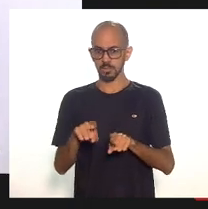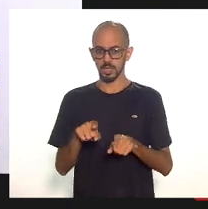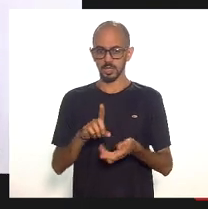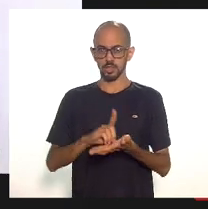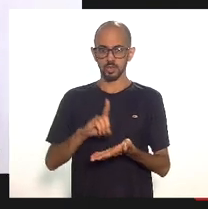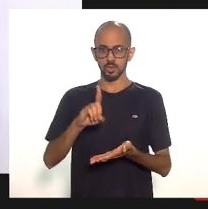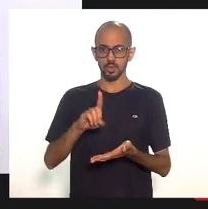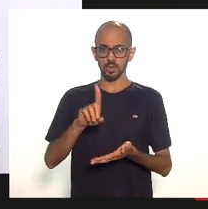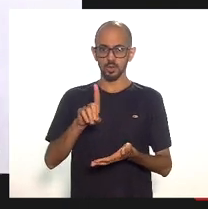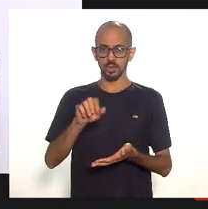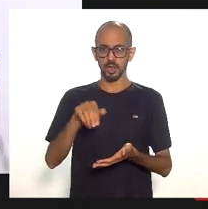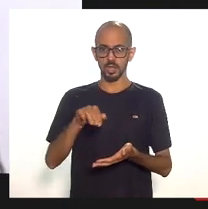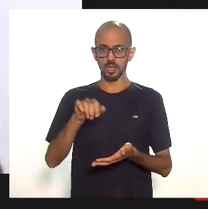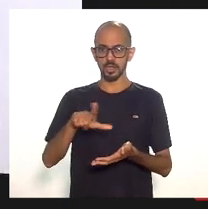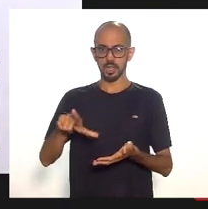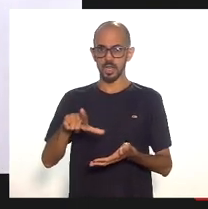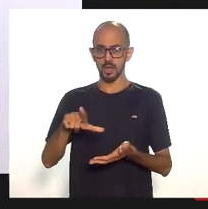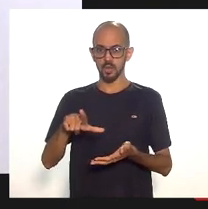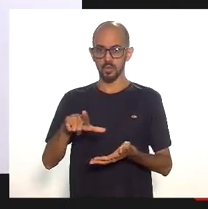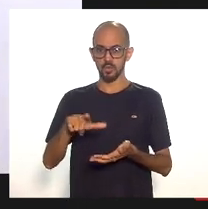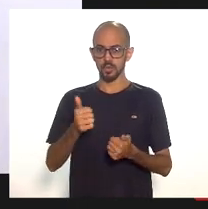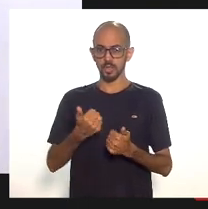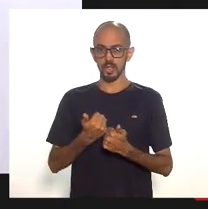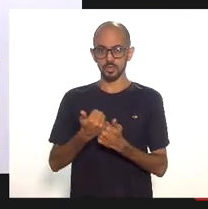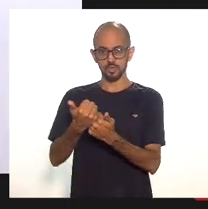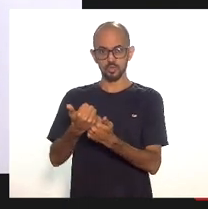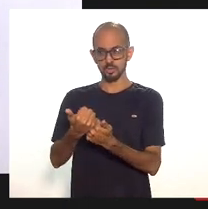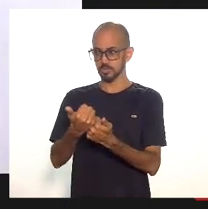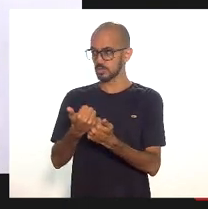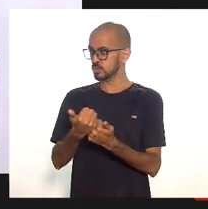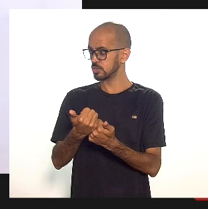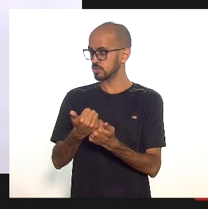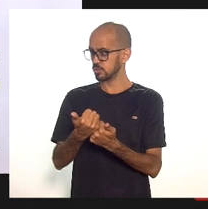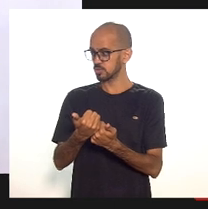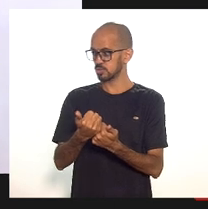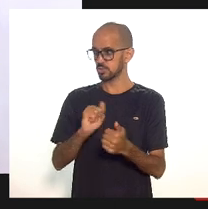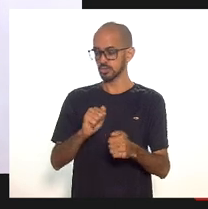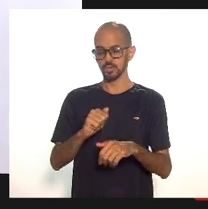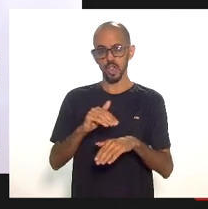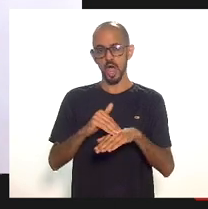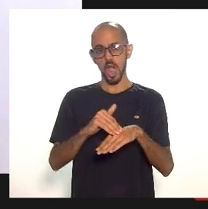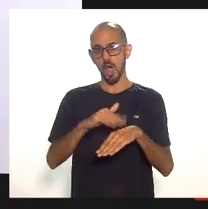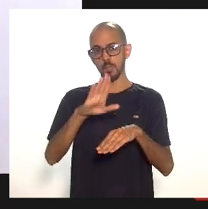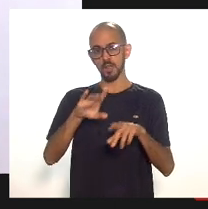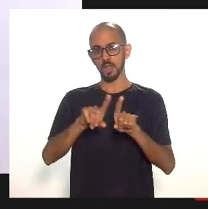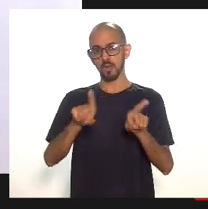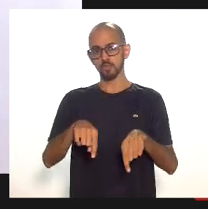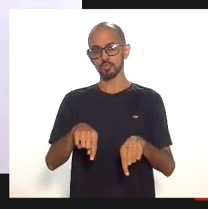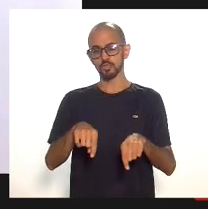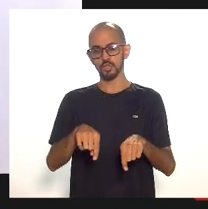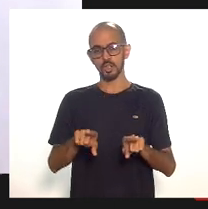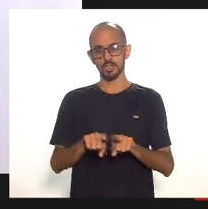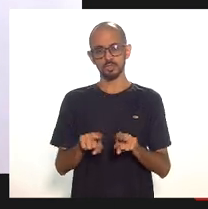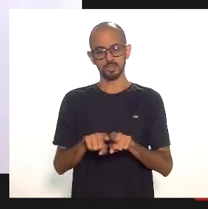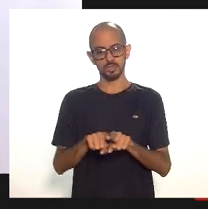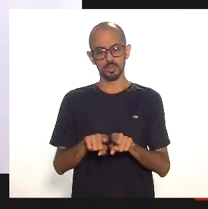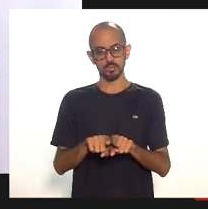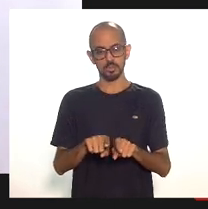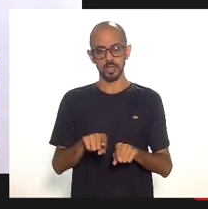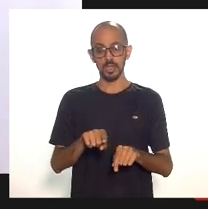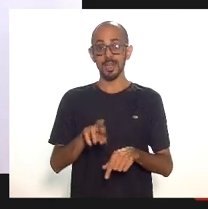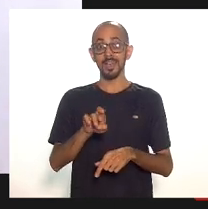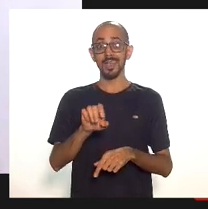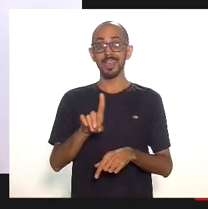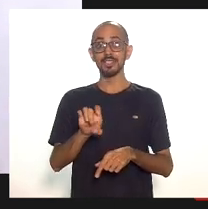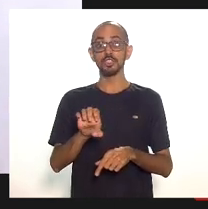ele, que dê subsídio de aumentar o quadro de funcionário da rede básica. As